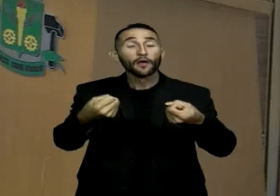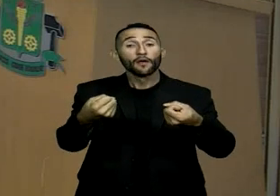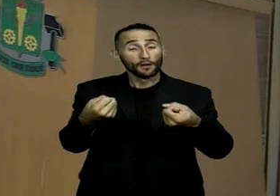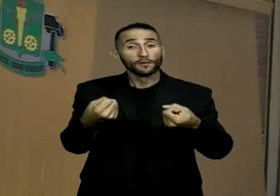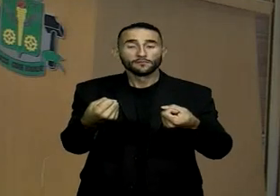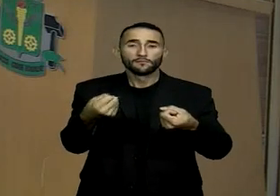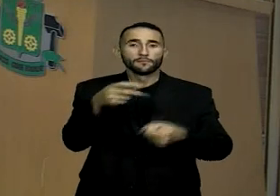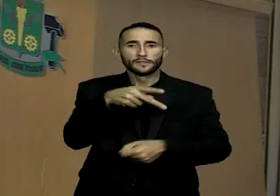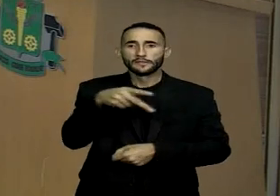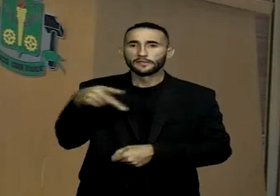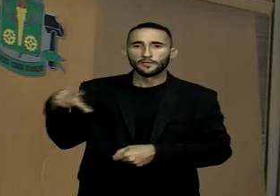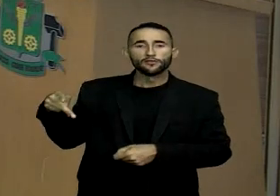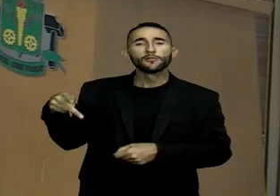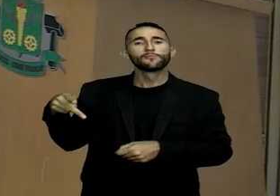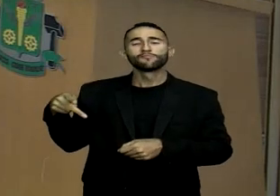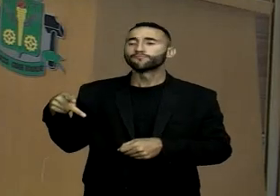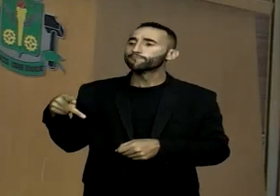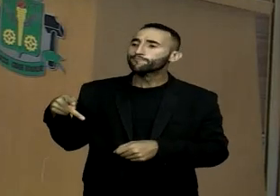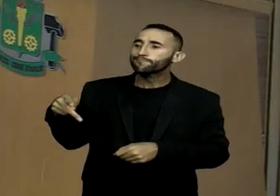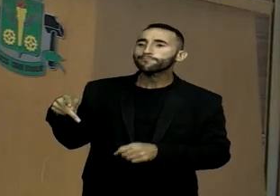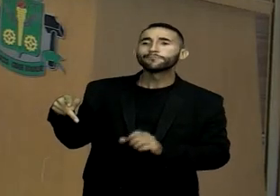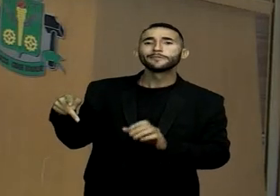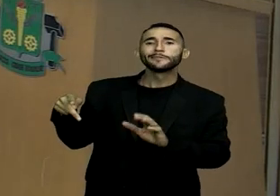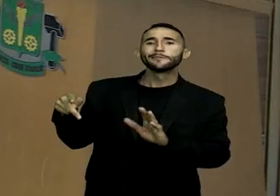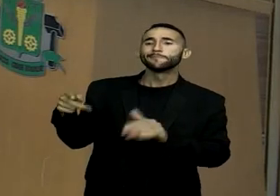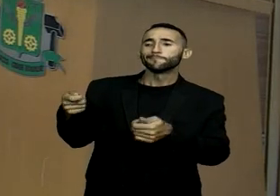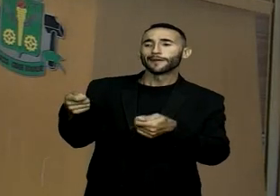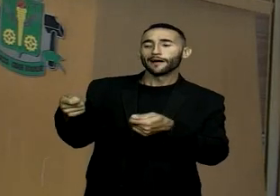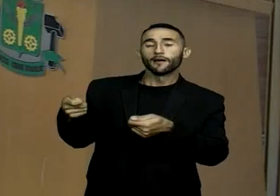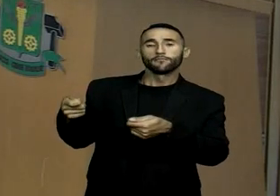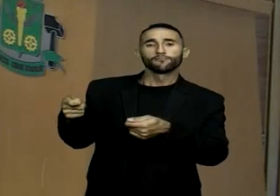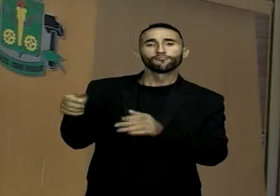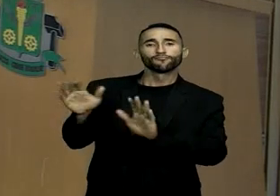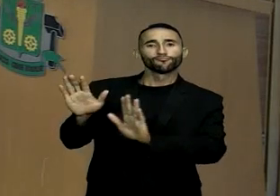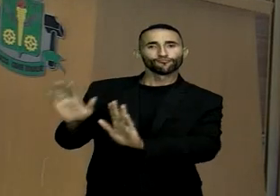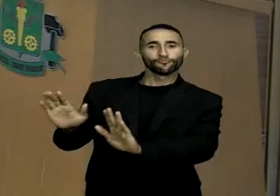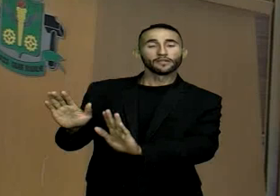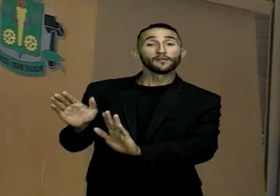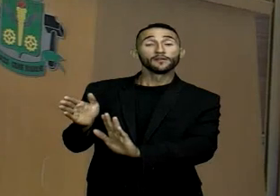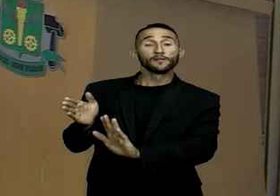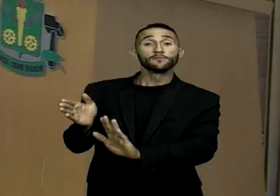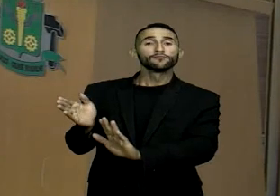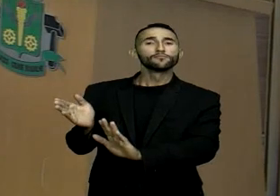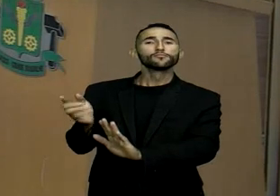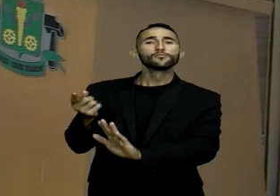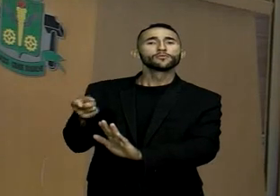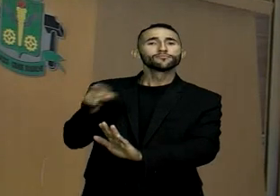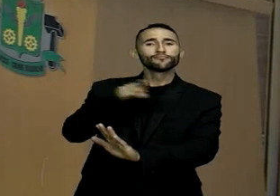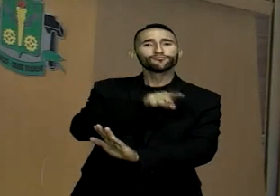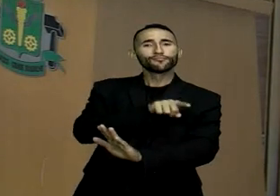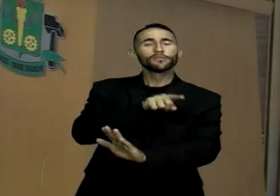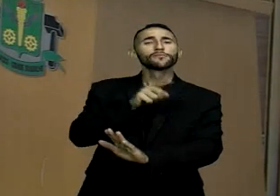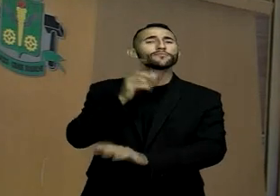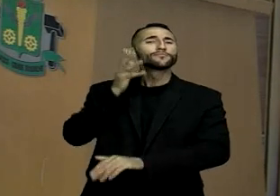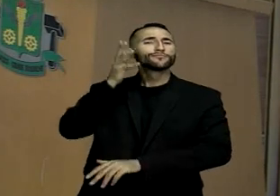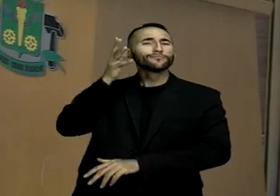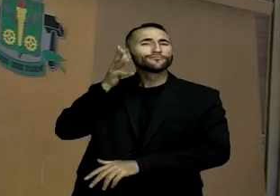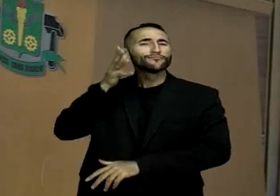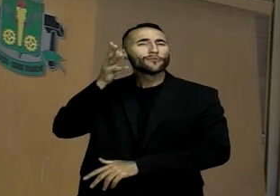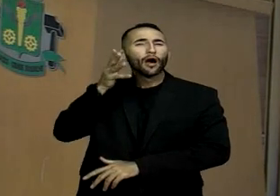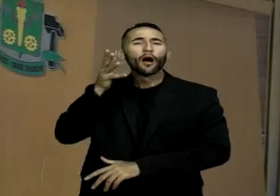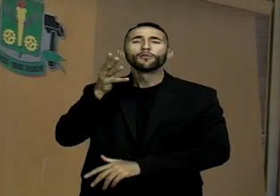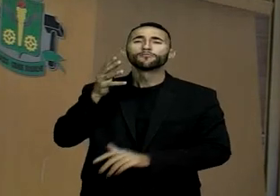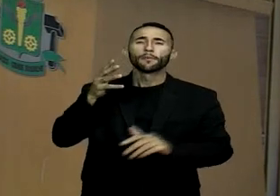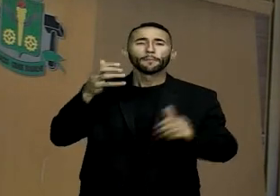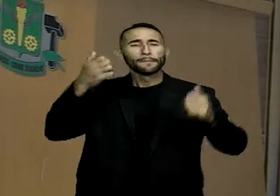o seu compromisso, o seu respeito com essa Casa de Leis e com esse servidor que hoje está aqui na Câmara Municipal. Então,